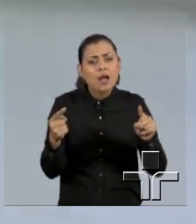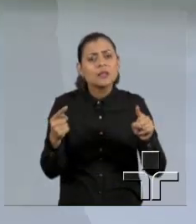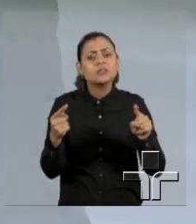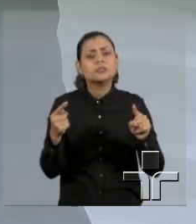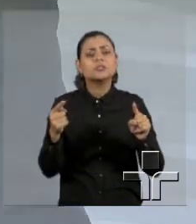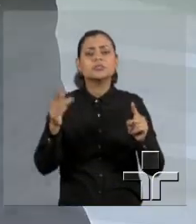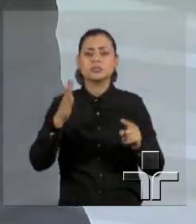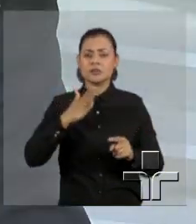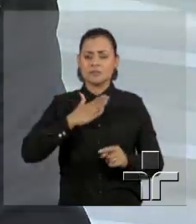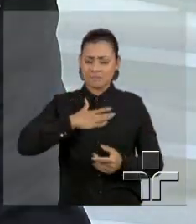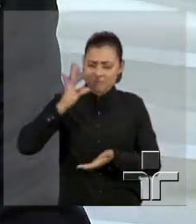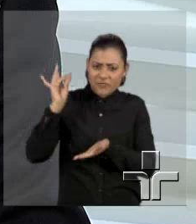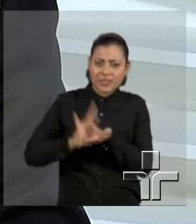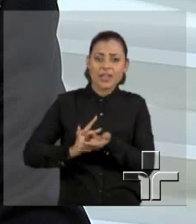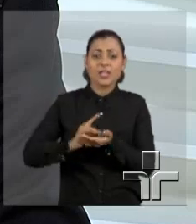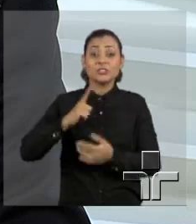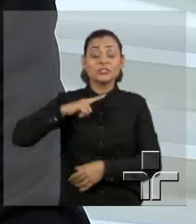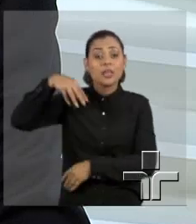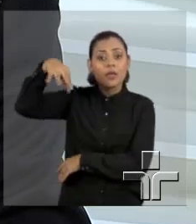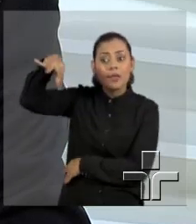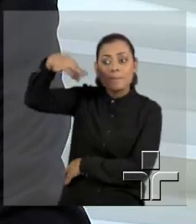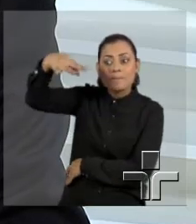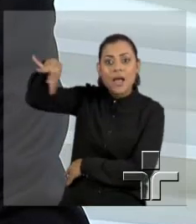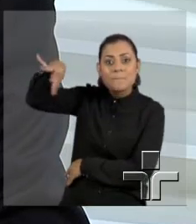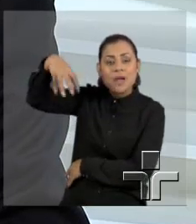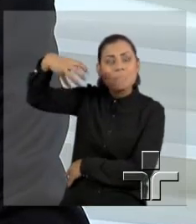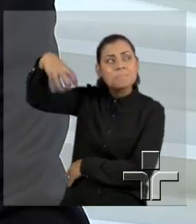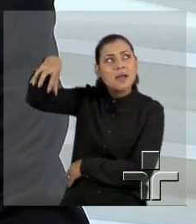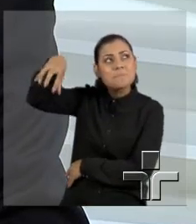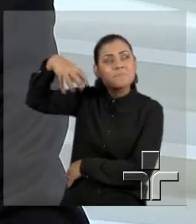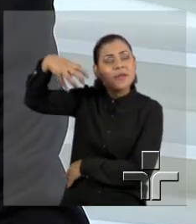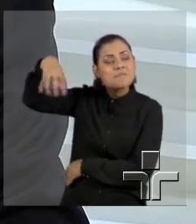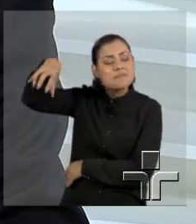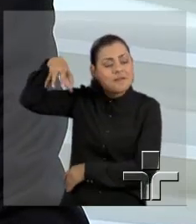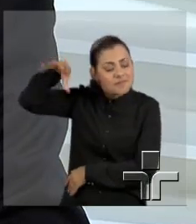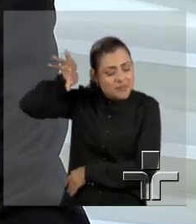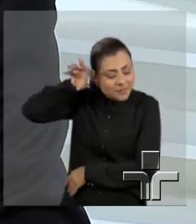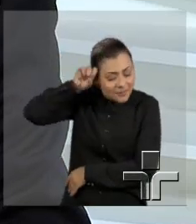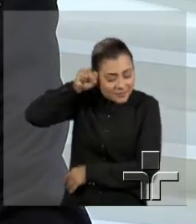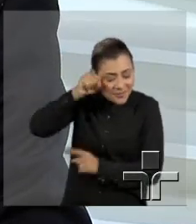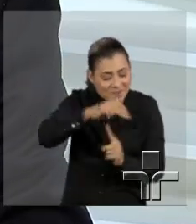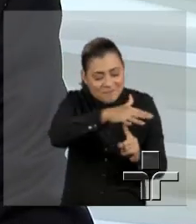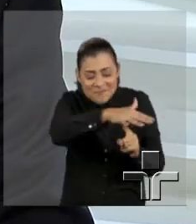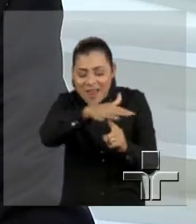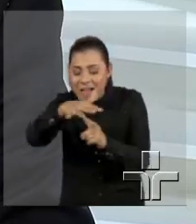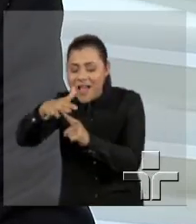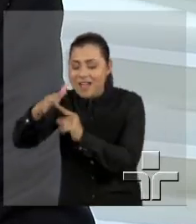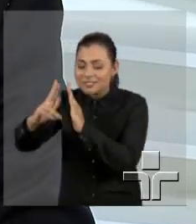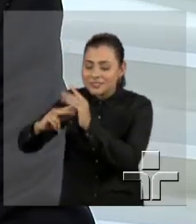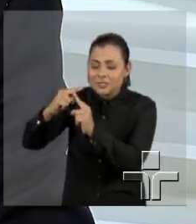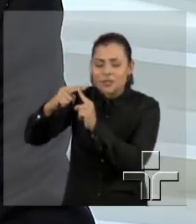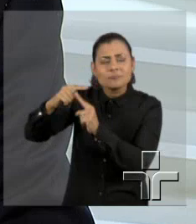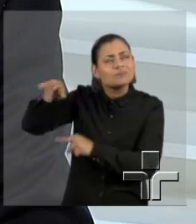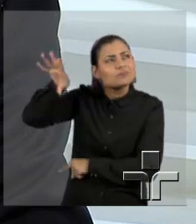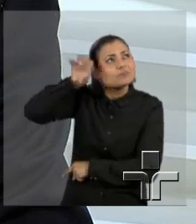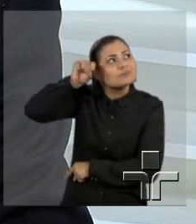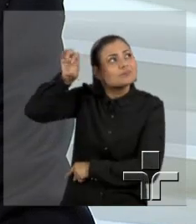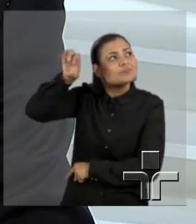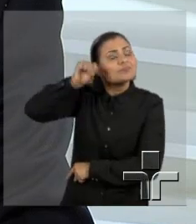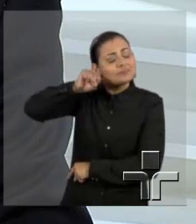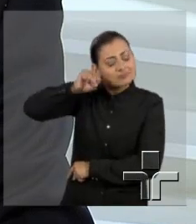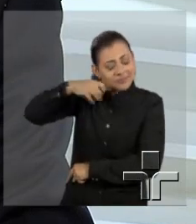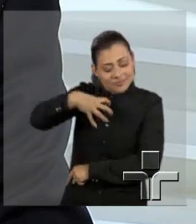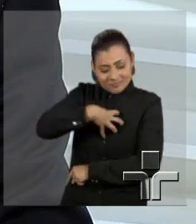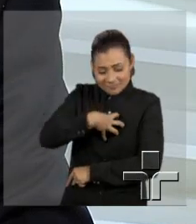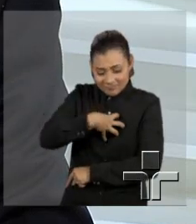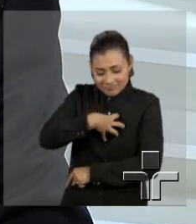mas no som dos sinos a tinis solenes nos ouvidos da praça. Ainda assim, a minha fé no